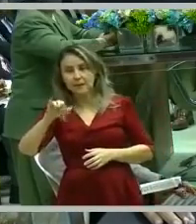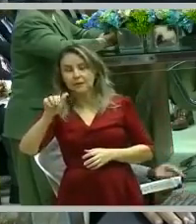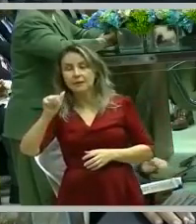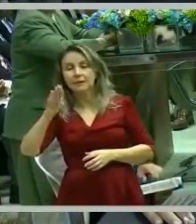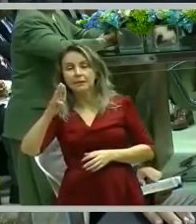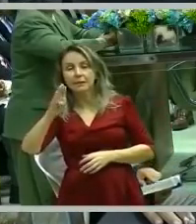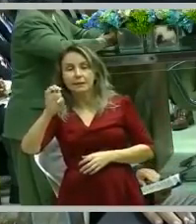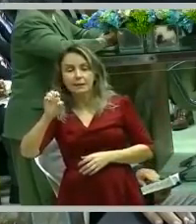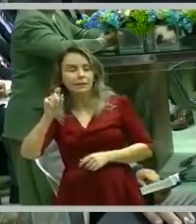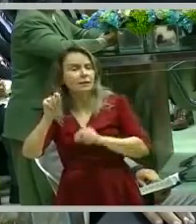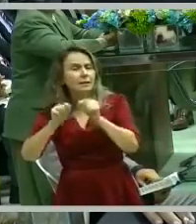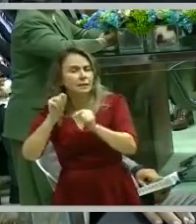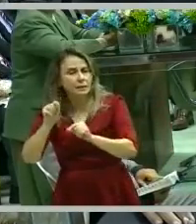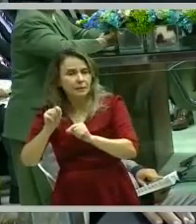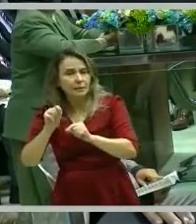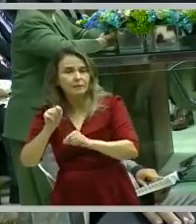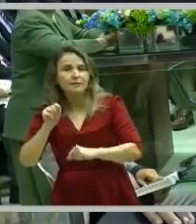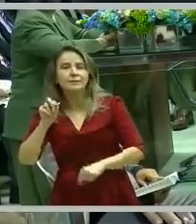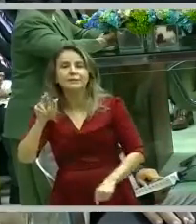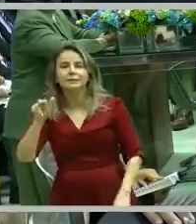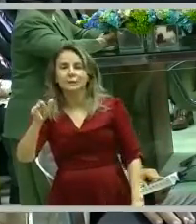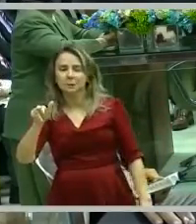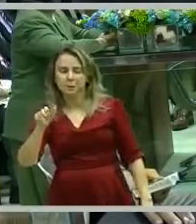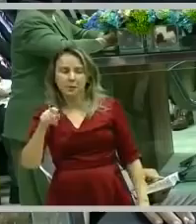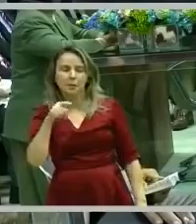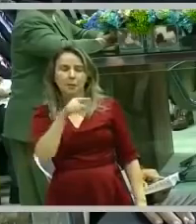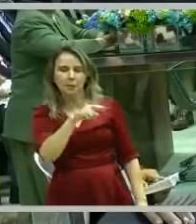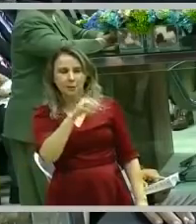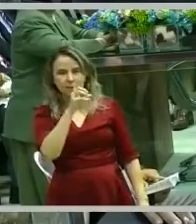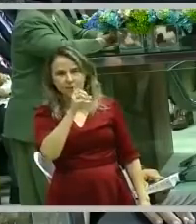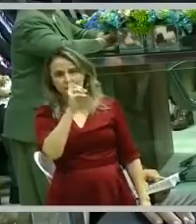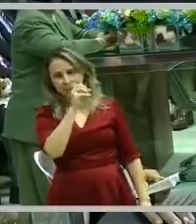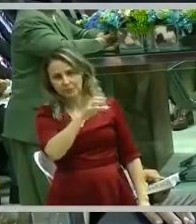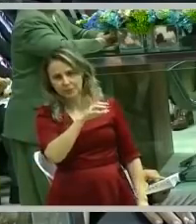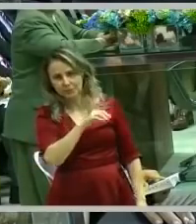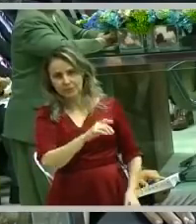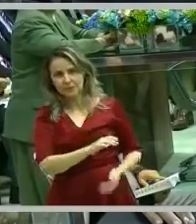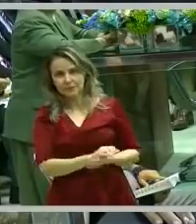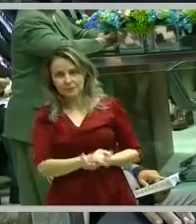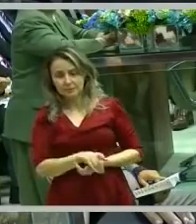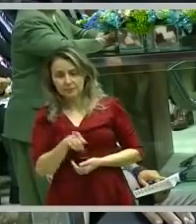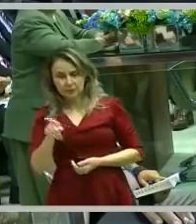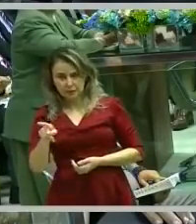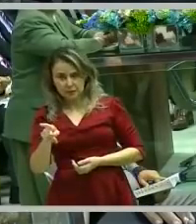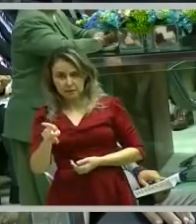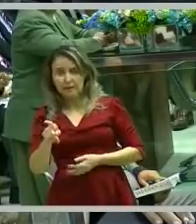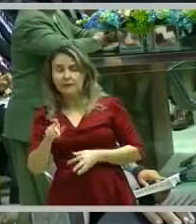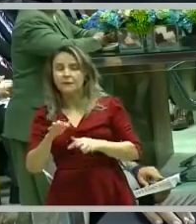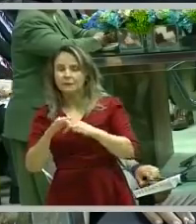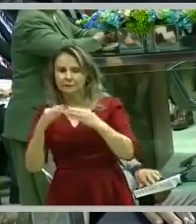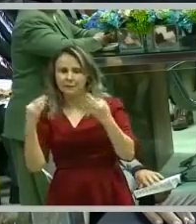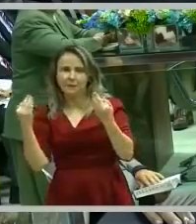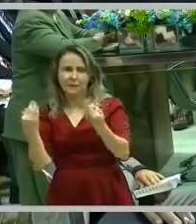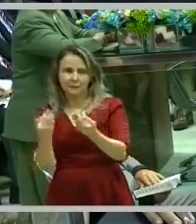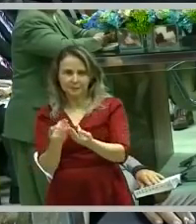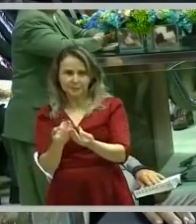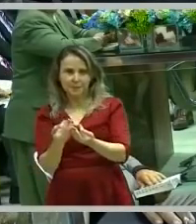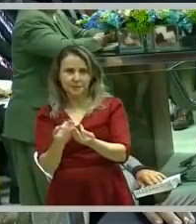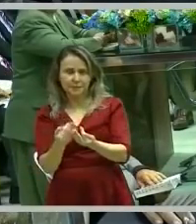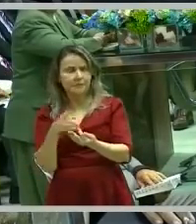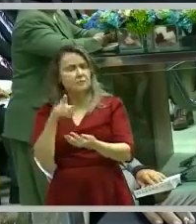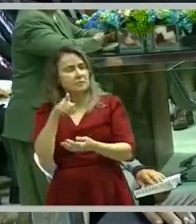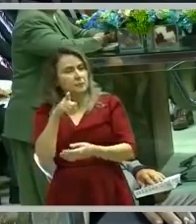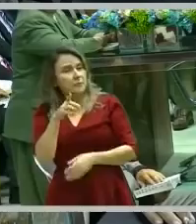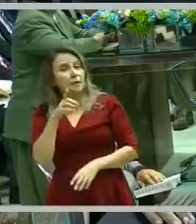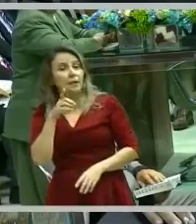irmão. Não era um estranho. Você vai encontrar Eliabe em casa. Você vai encontrar Eliabe no, na